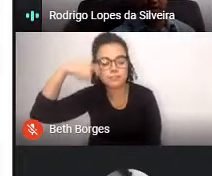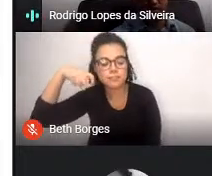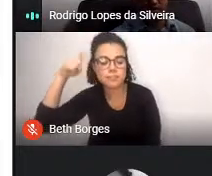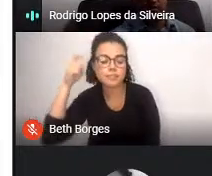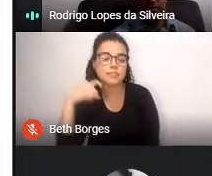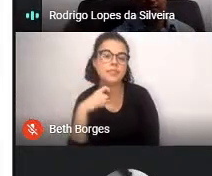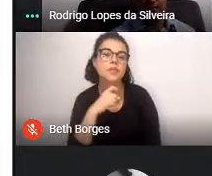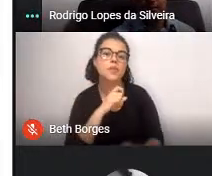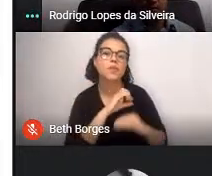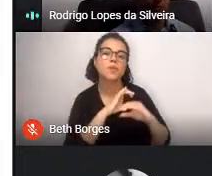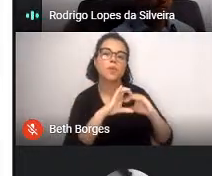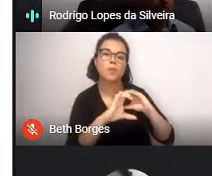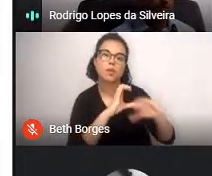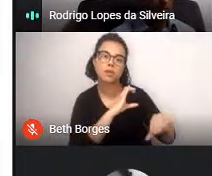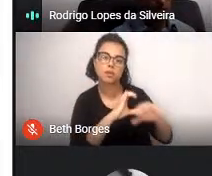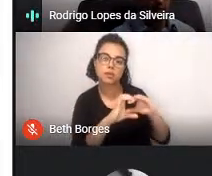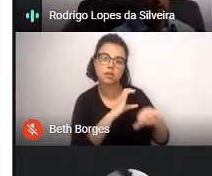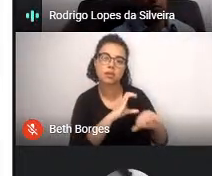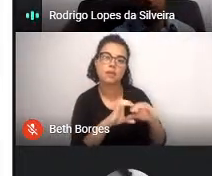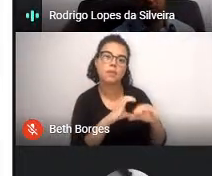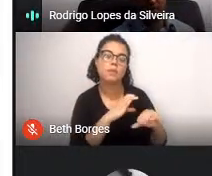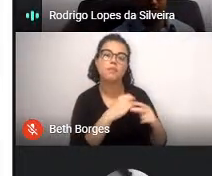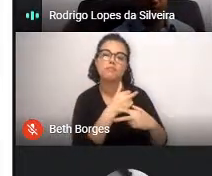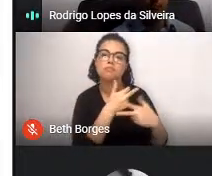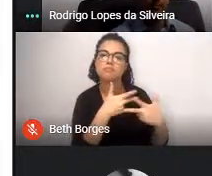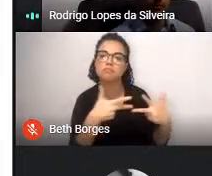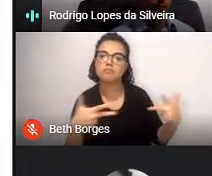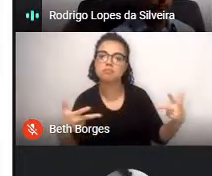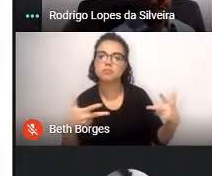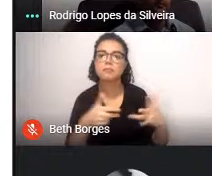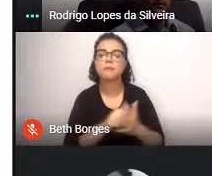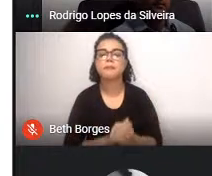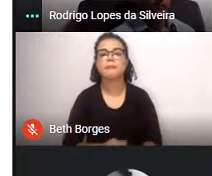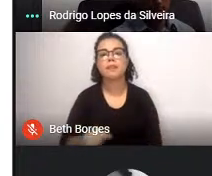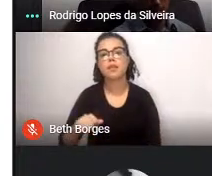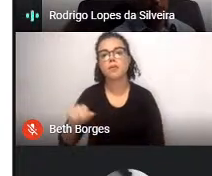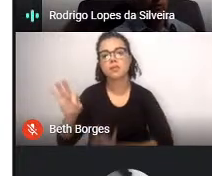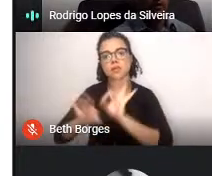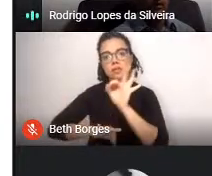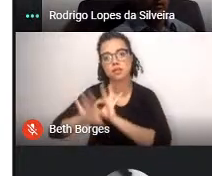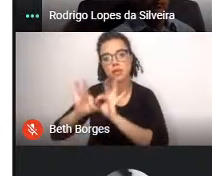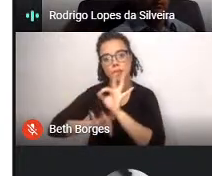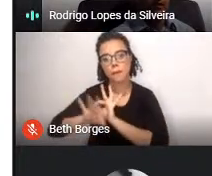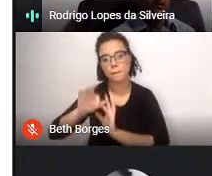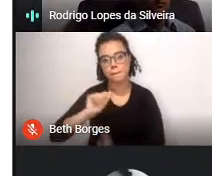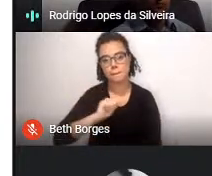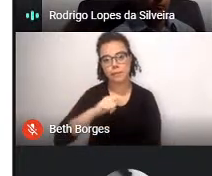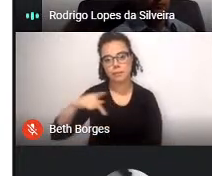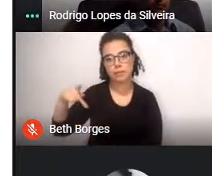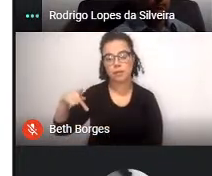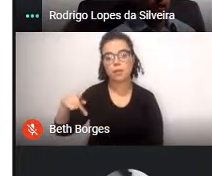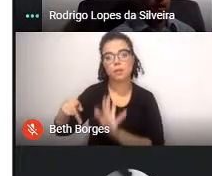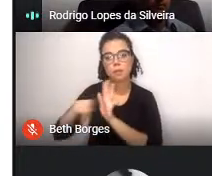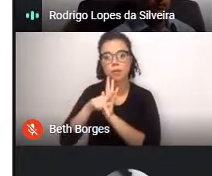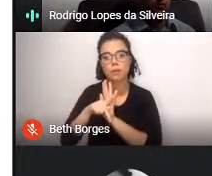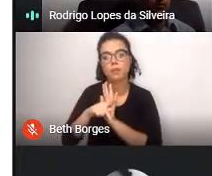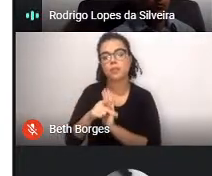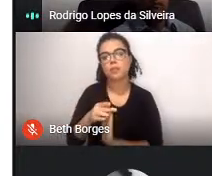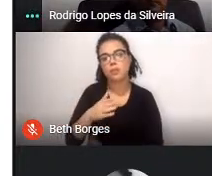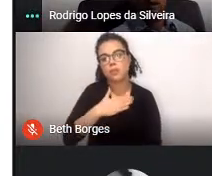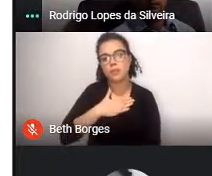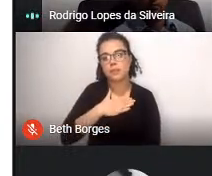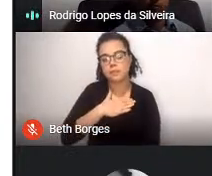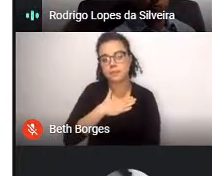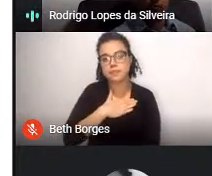essas técnicas, como está sendo estruturado agora um aplicativo próprio meu, vinculado a